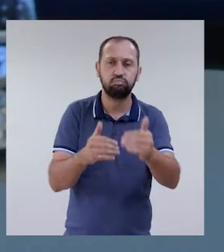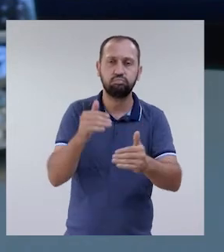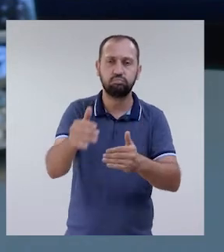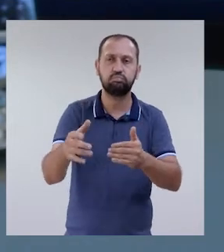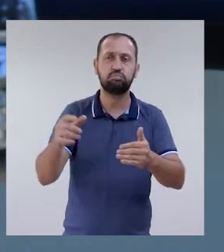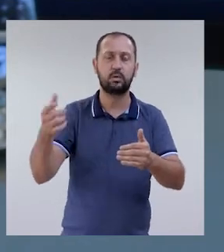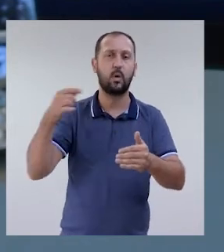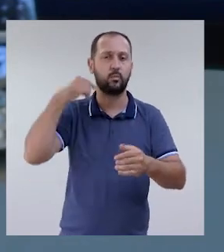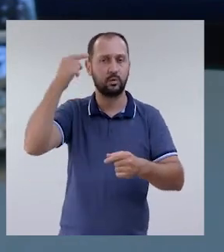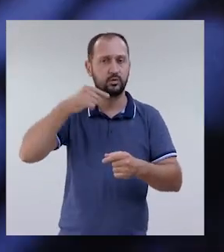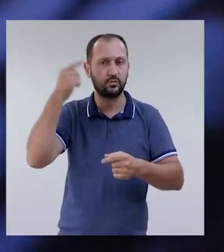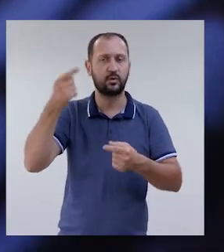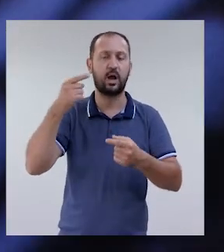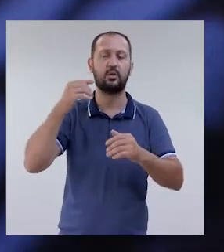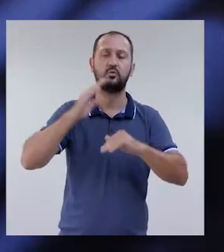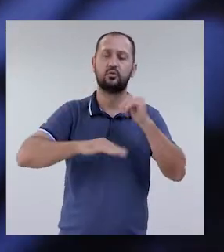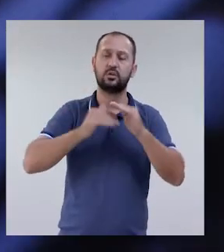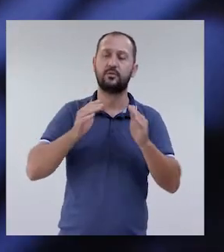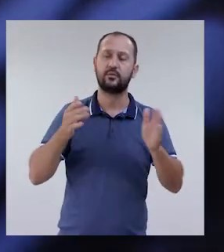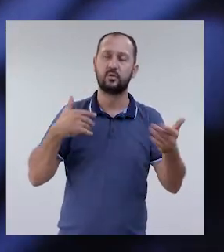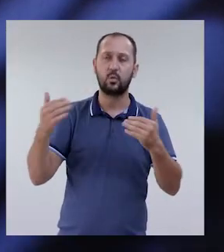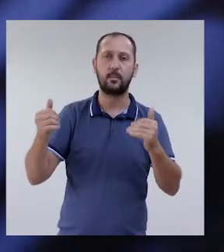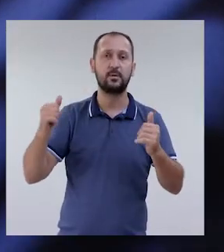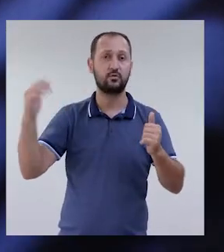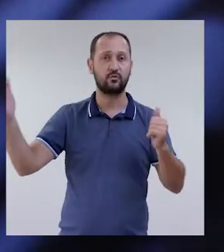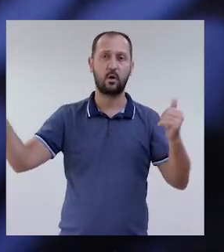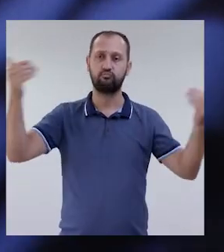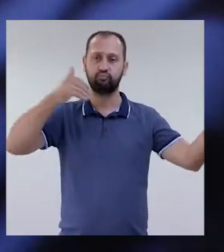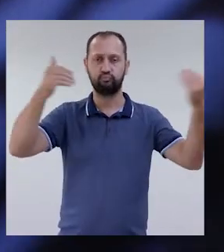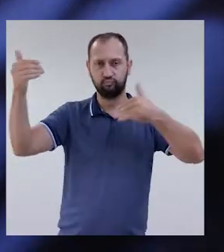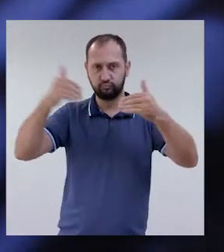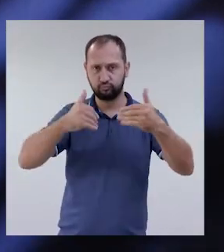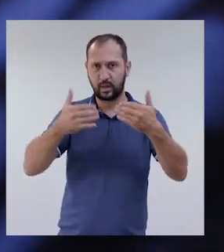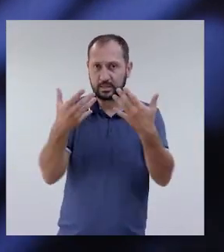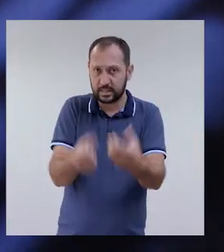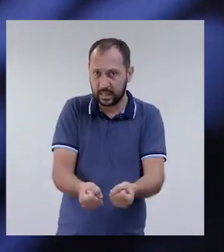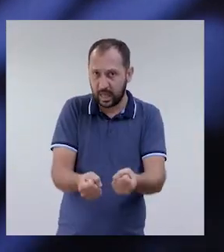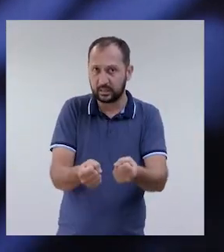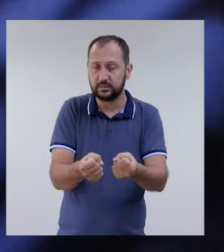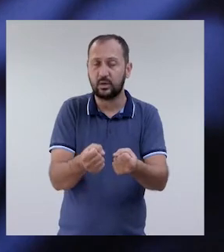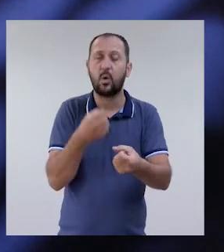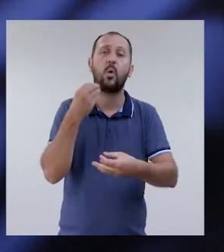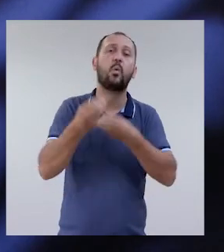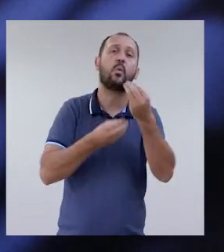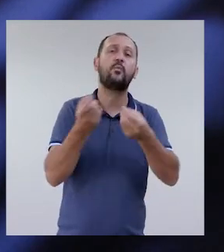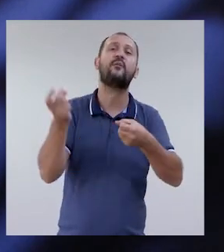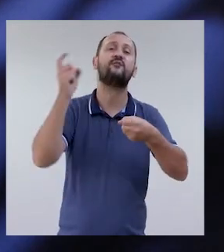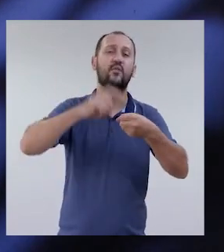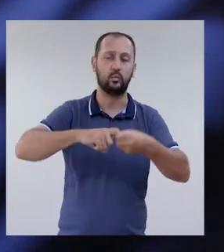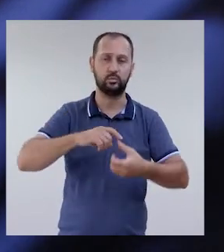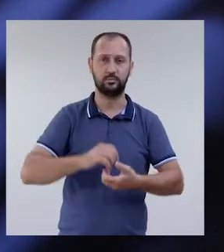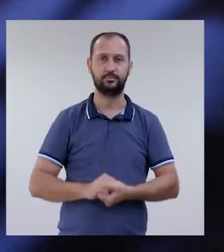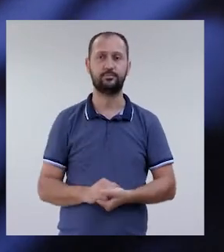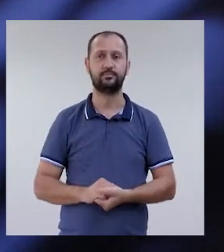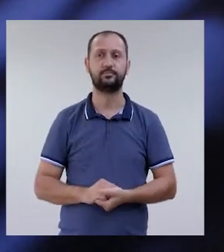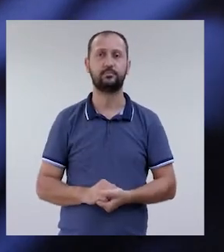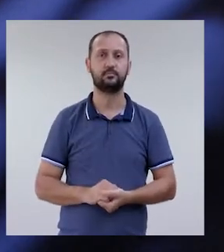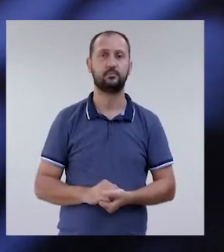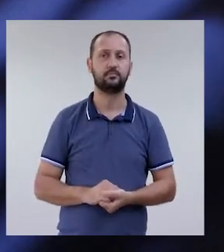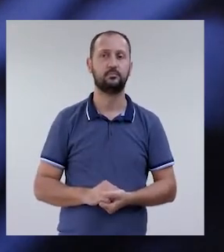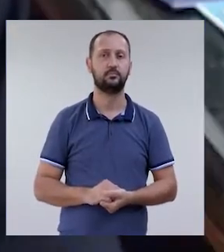receber novamente os advogados, os servidores, os visitantes, os estudantes, enfim, né? Como que vai ser essa volta